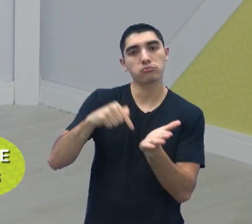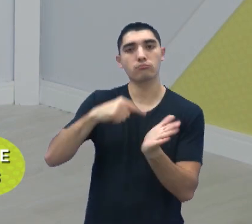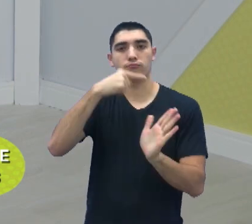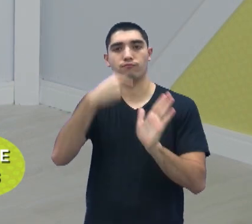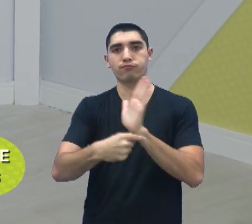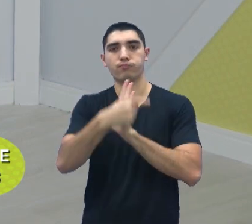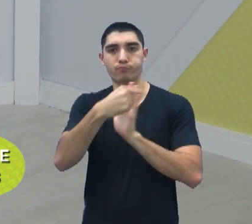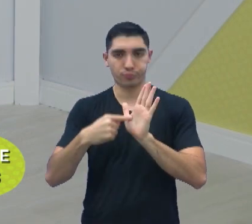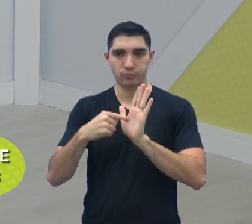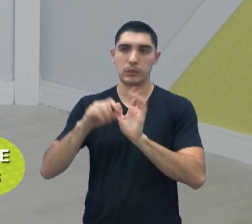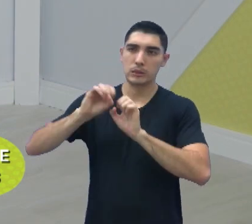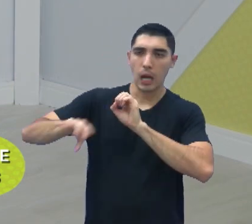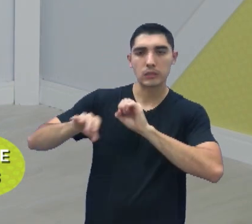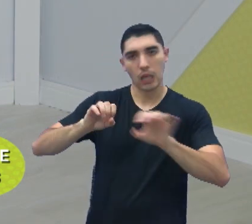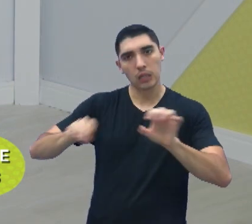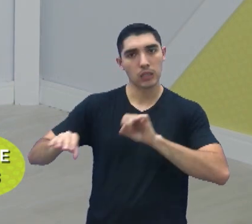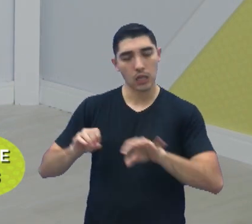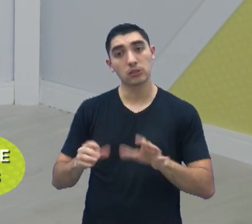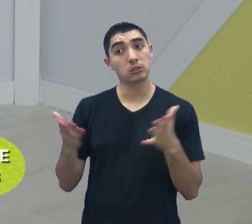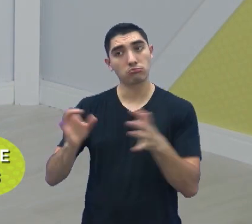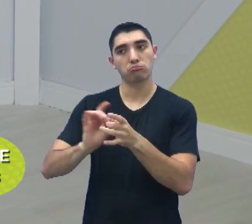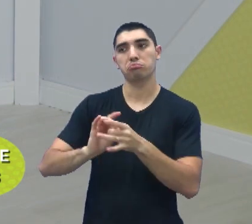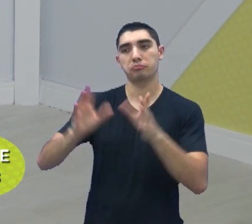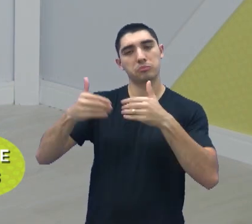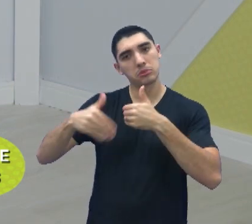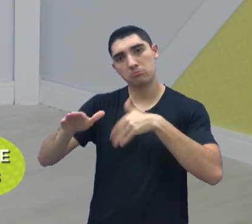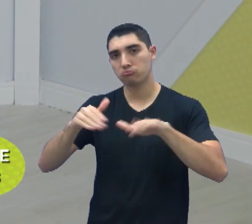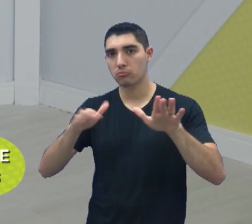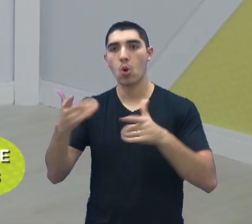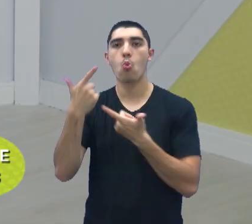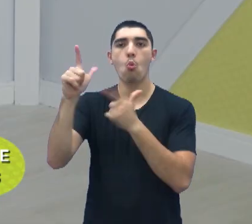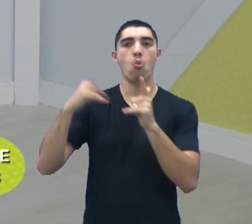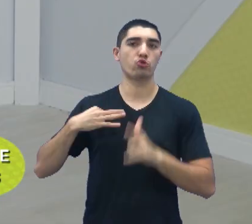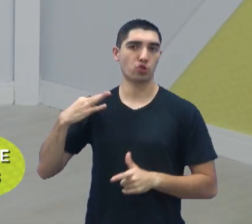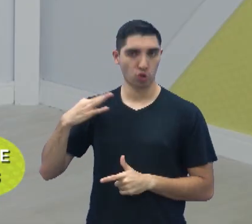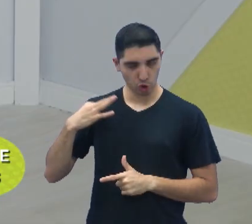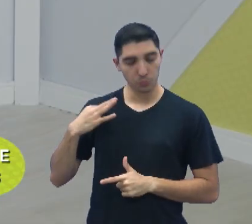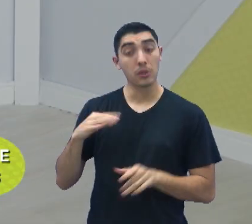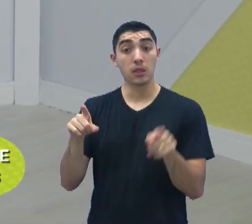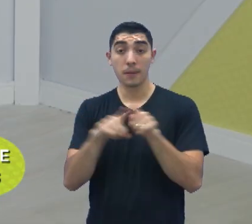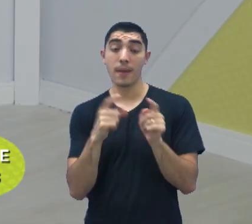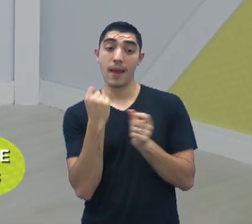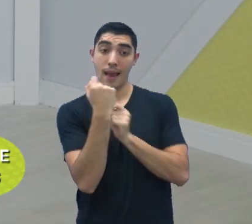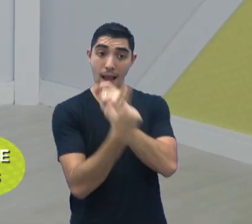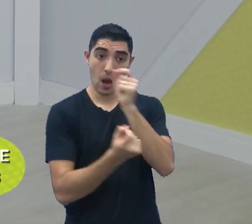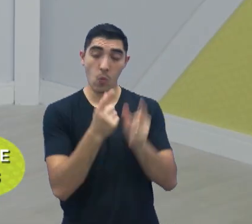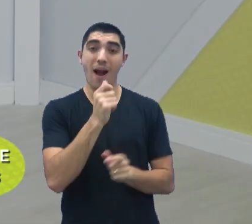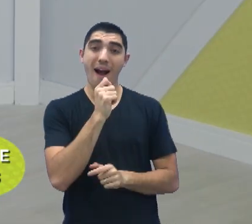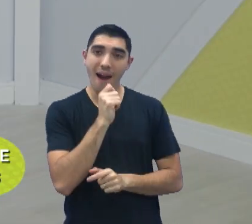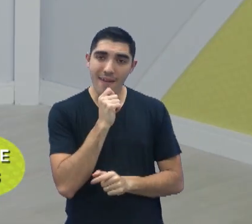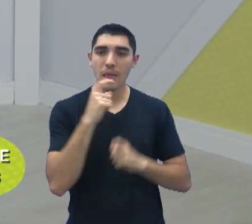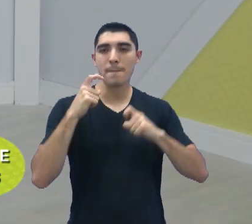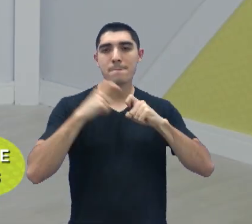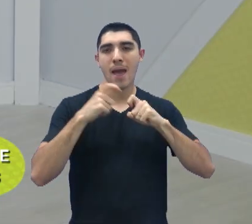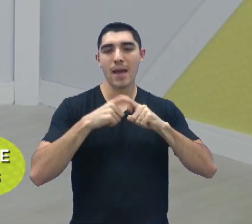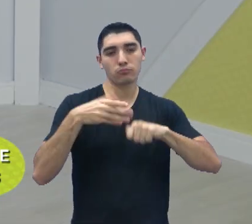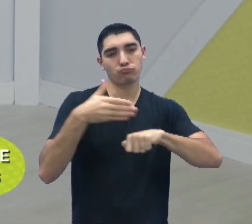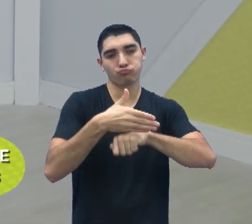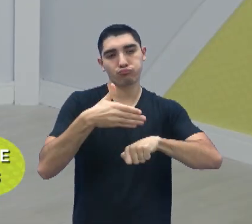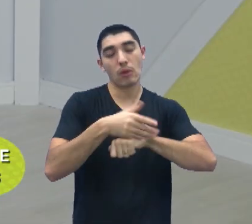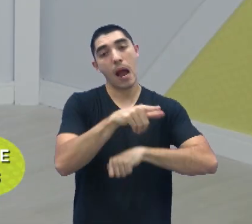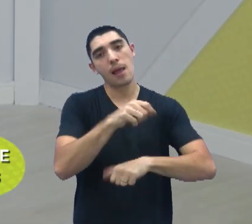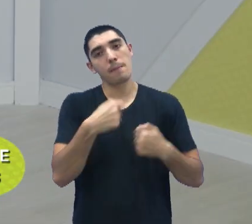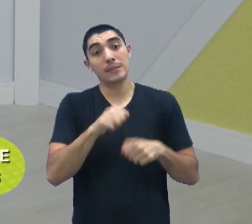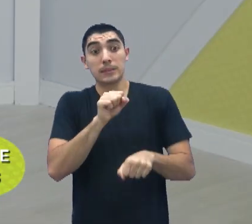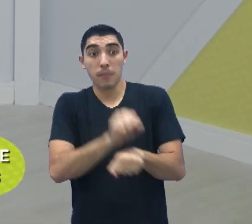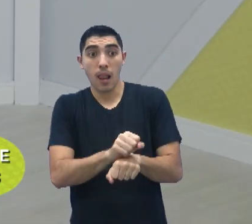forma amigável e estão livres para negociar com outros clubes. Tem aqueles também que estão no departamento médico, precisam aguardar